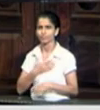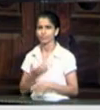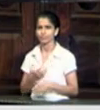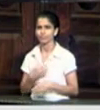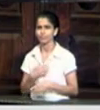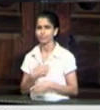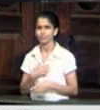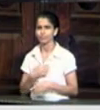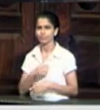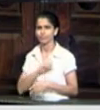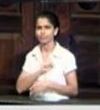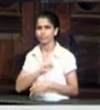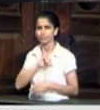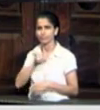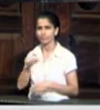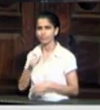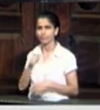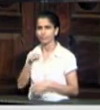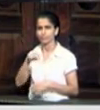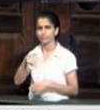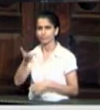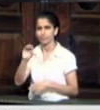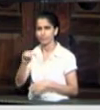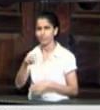deputado Jânio Mendes, por sua